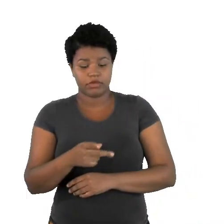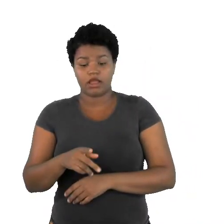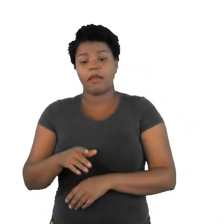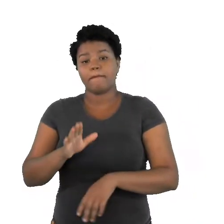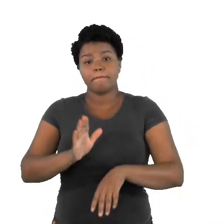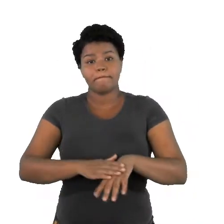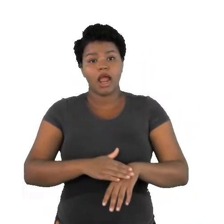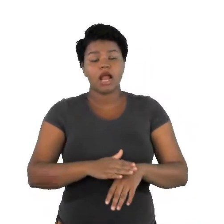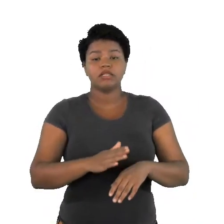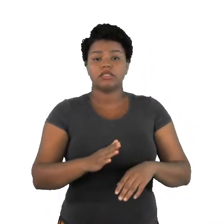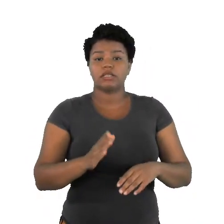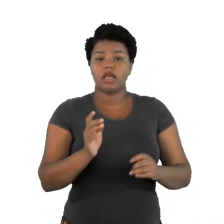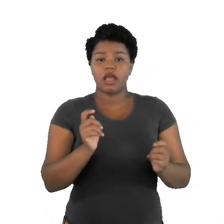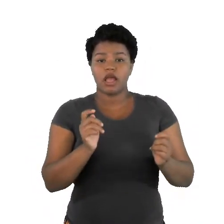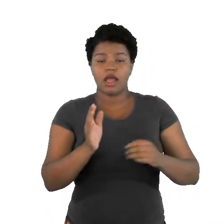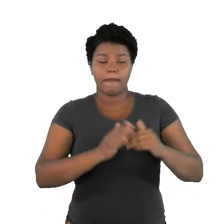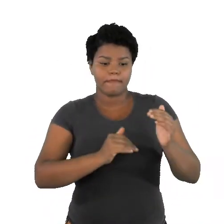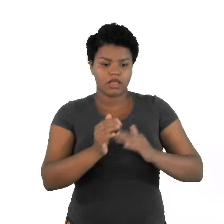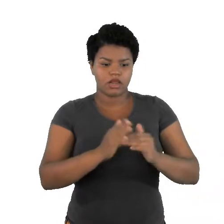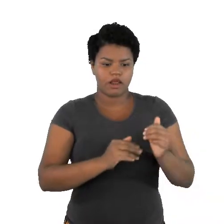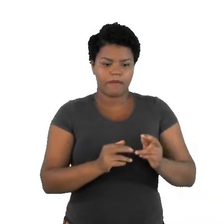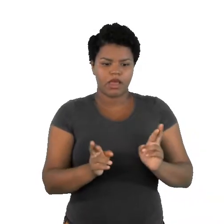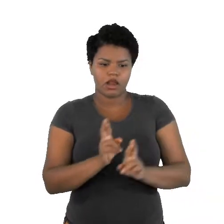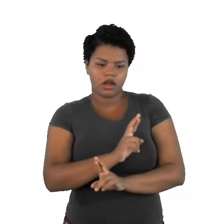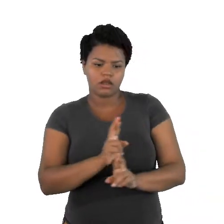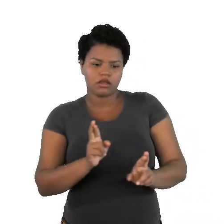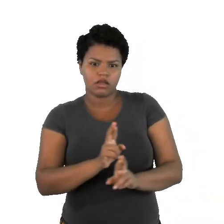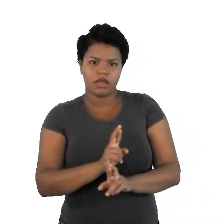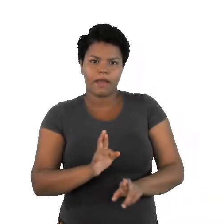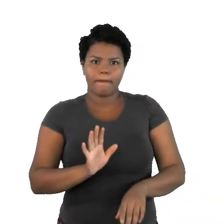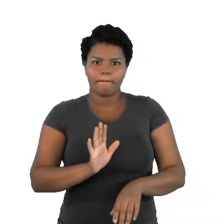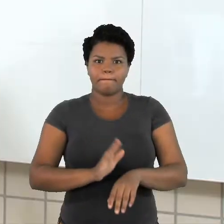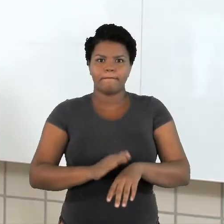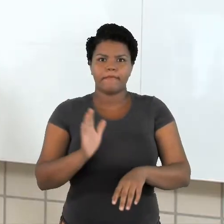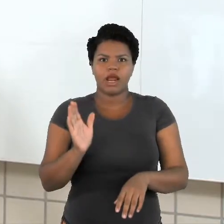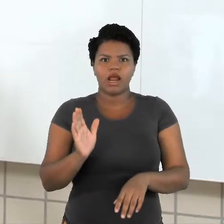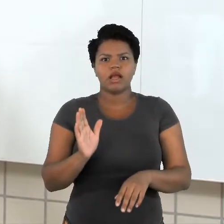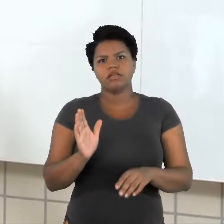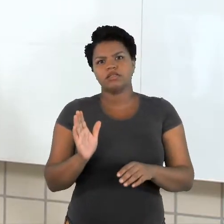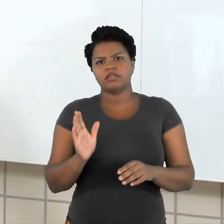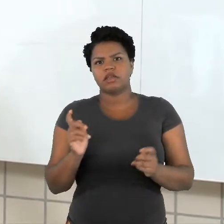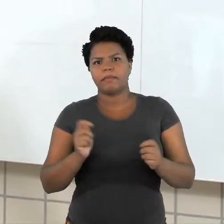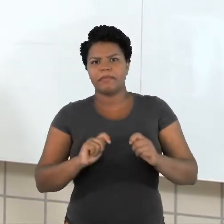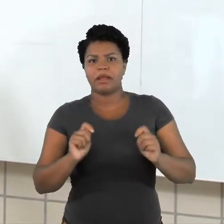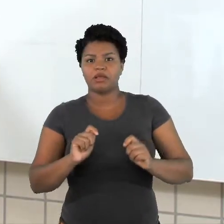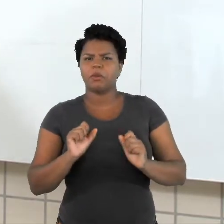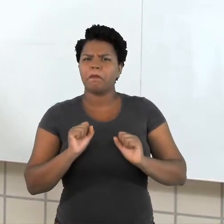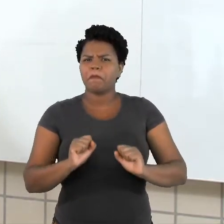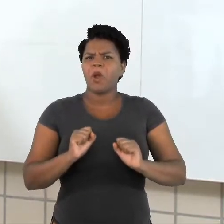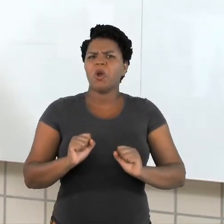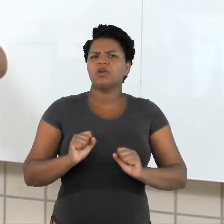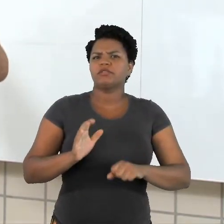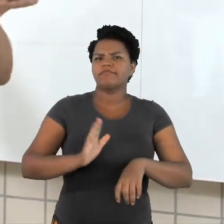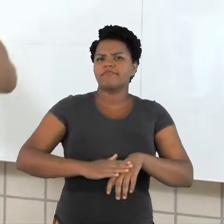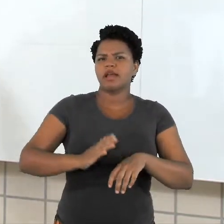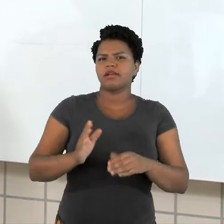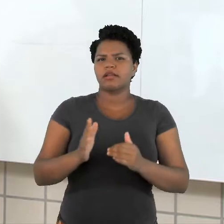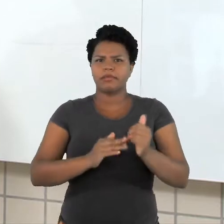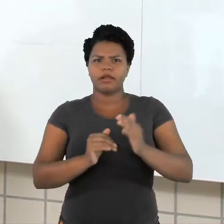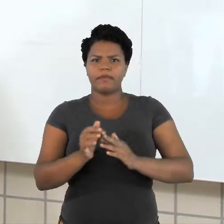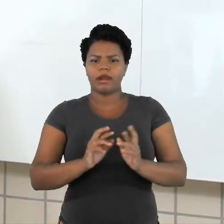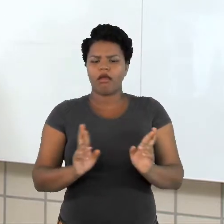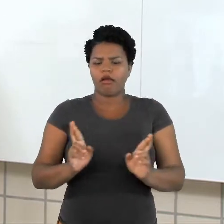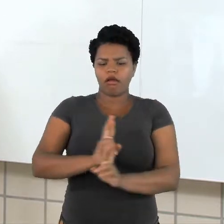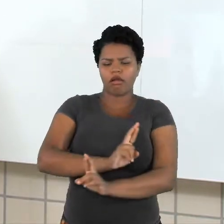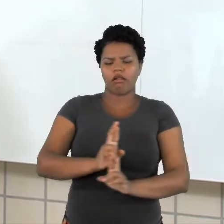relacionar, são mais capazes, poderiam ser mais habilidosas para relacionar-se umas com as